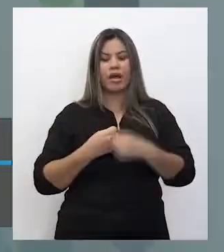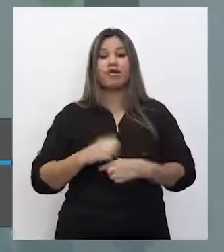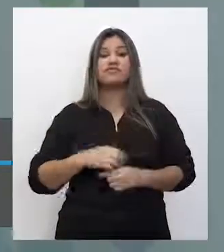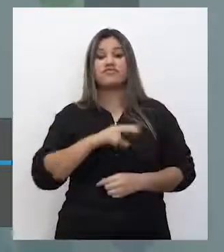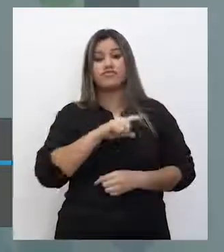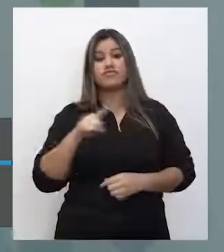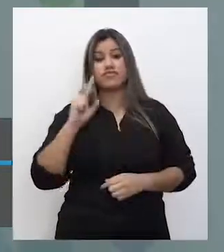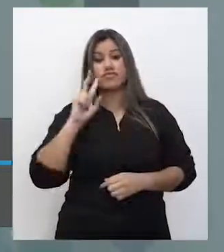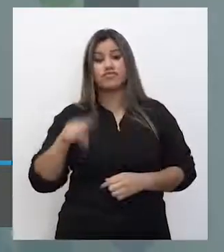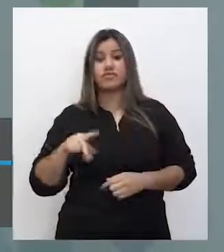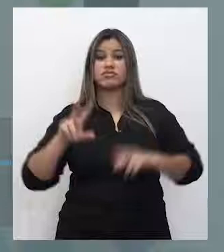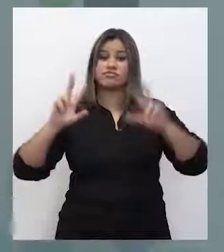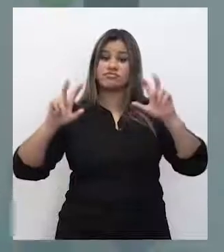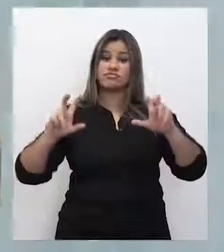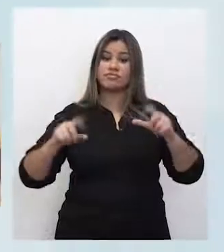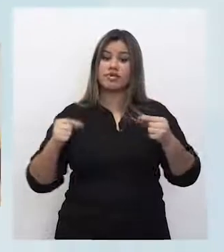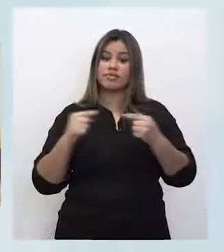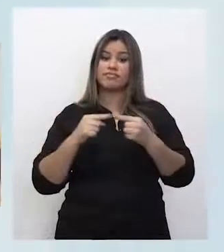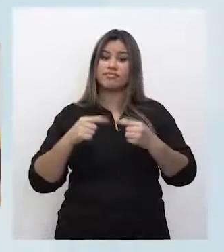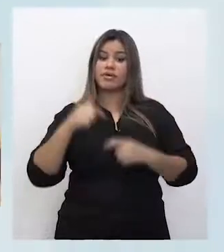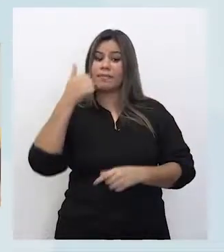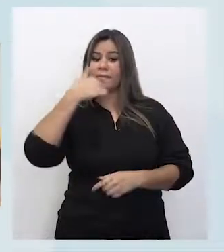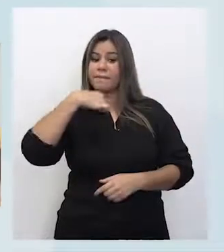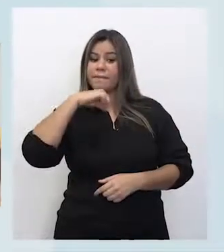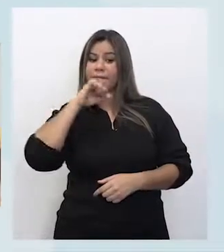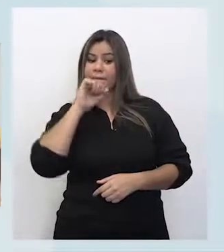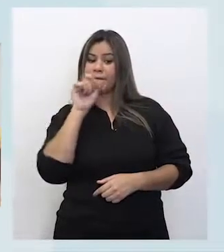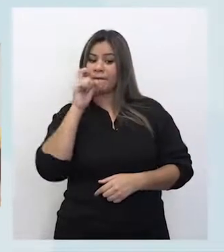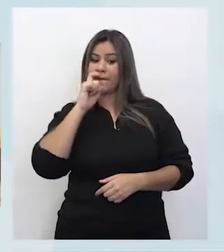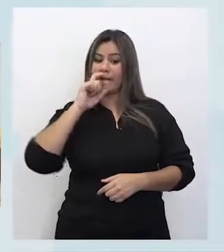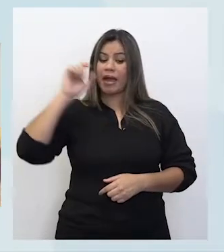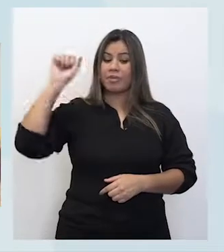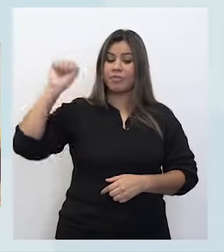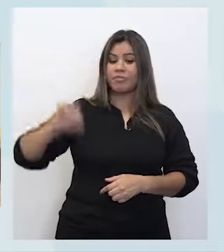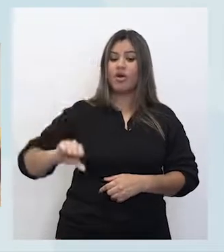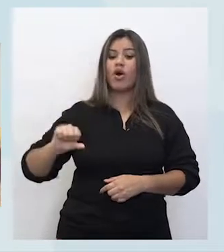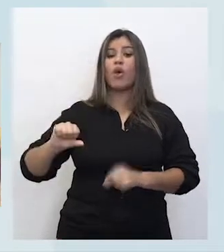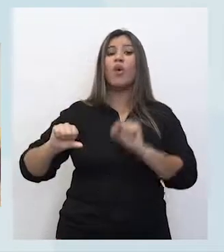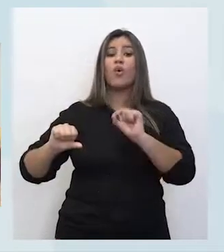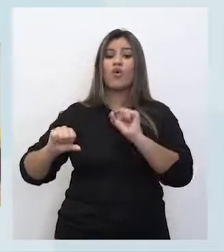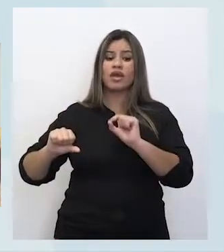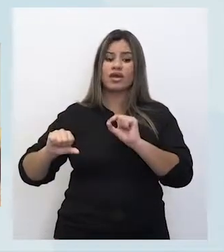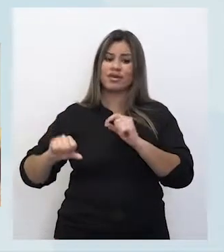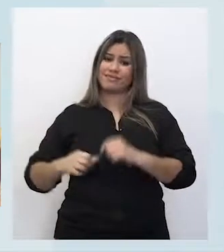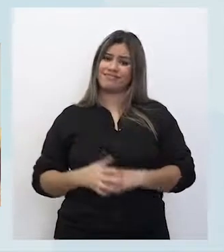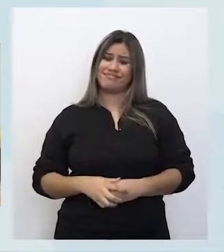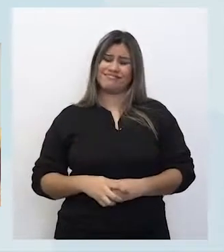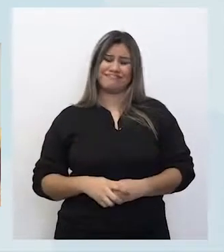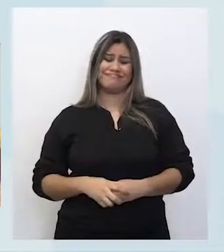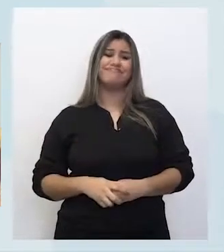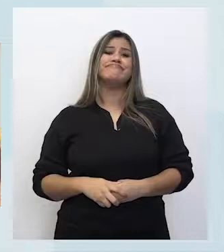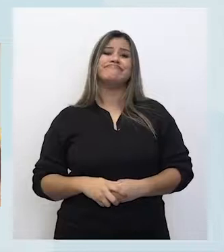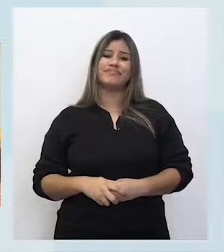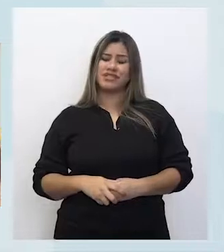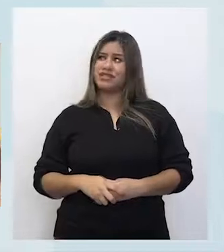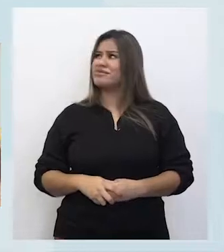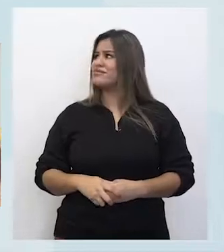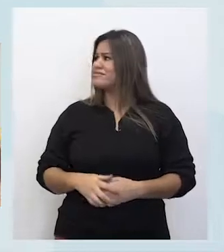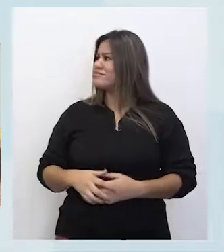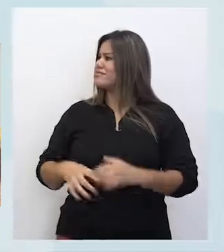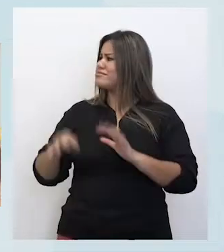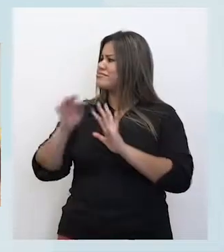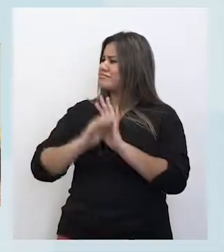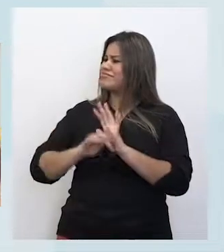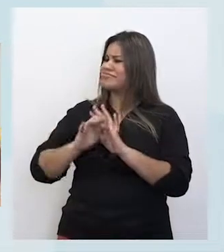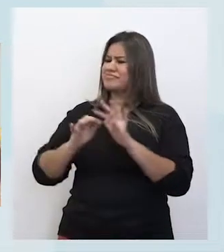o nome dele, Pior que Nossos Pais. Gente, é tão animador esse texto, é tão animador,